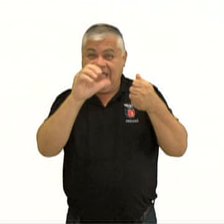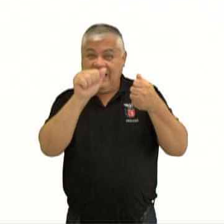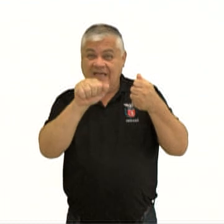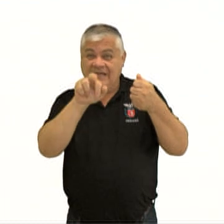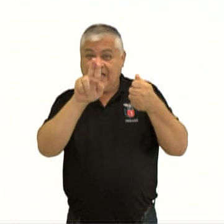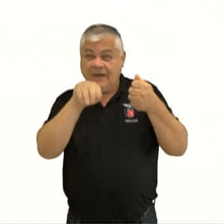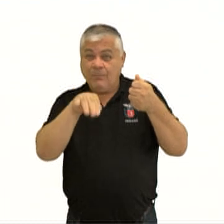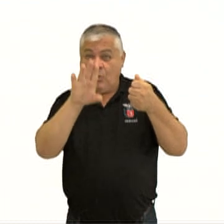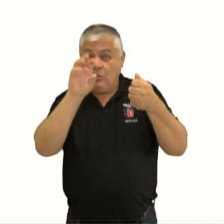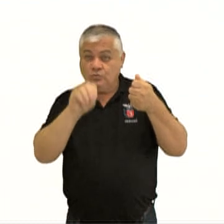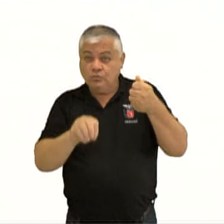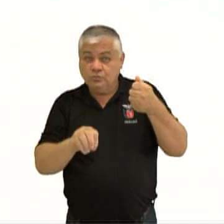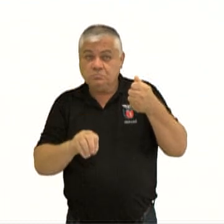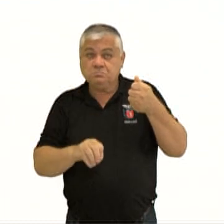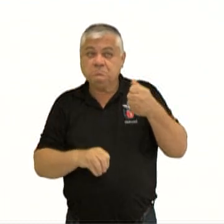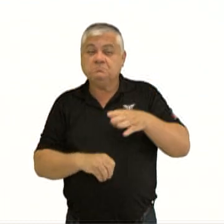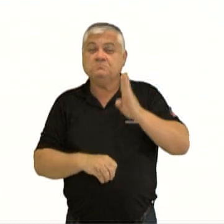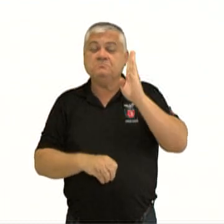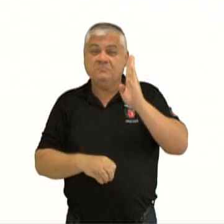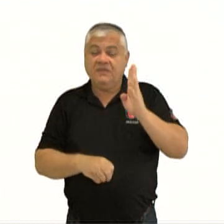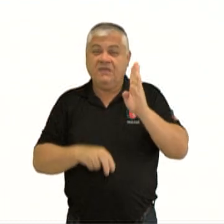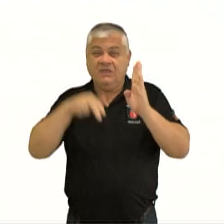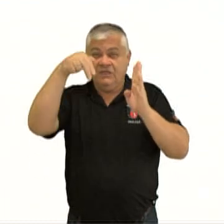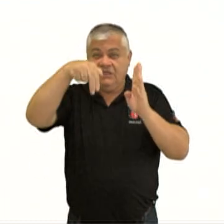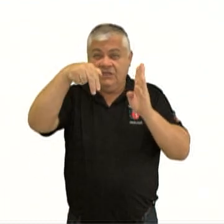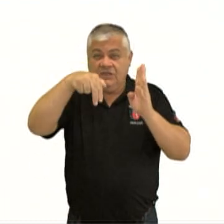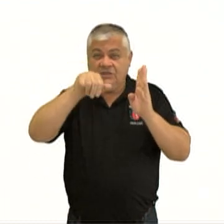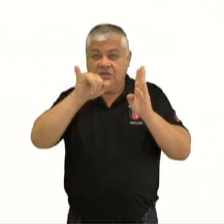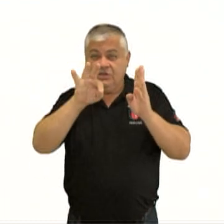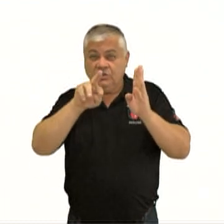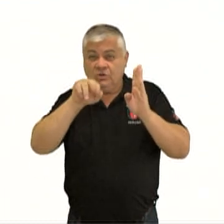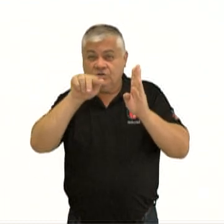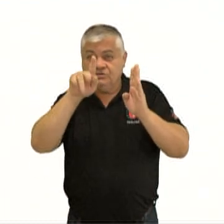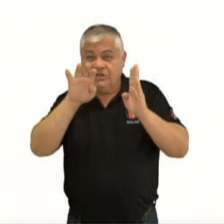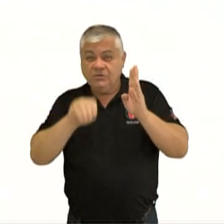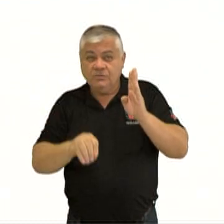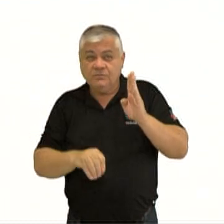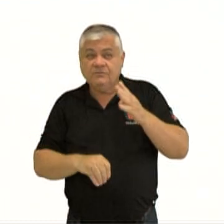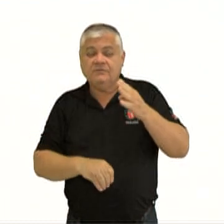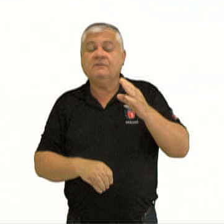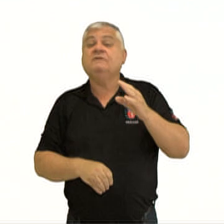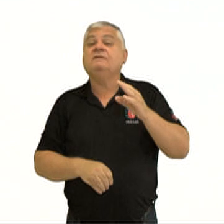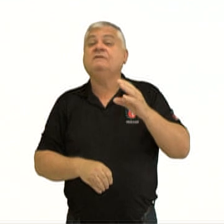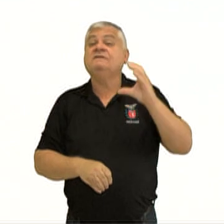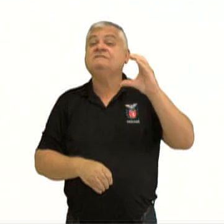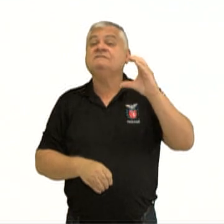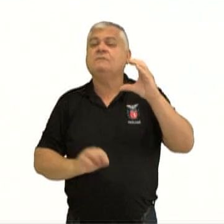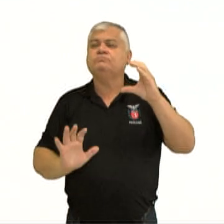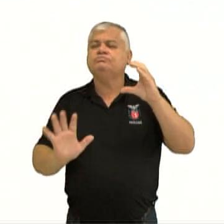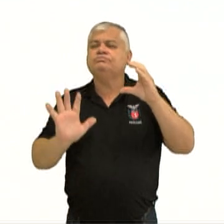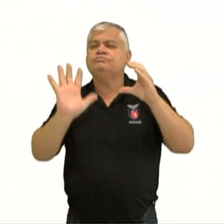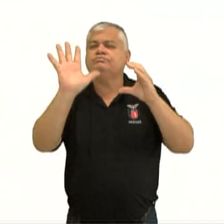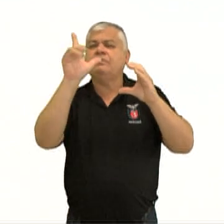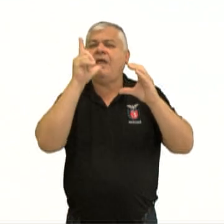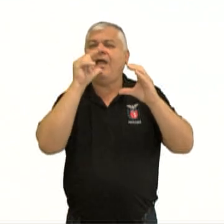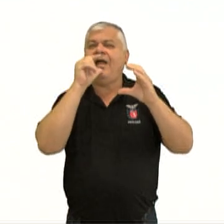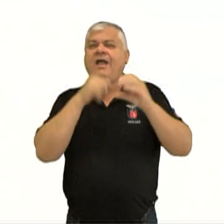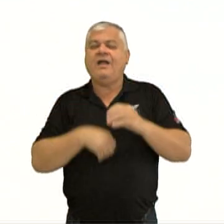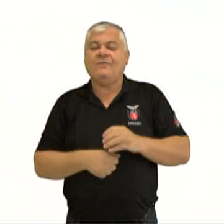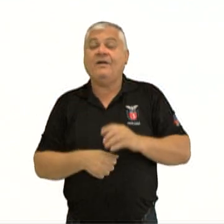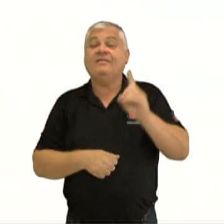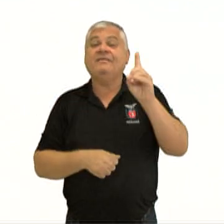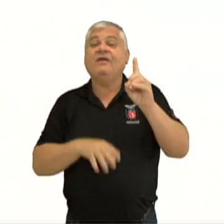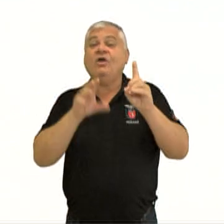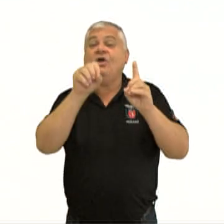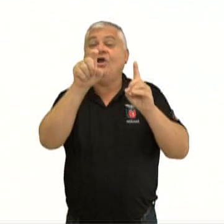carbono. Letra B, nitrogênio. Letra C, vapor de água. Ou letra D,